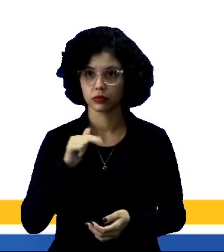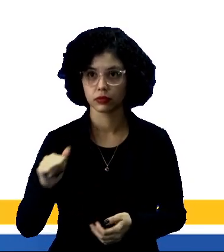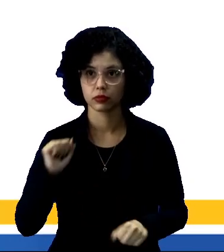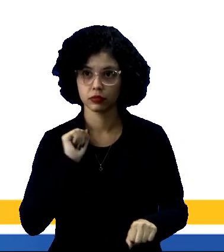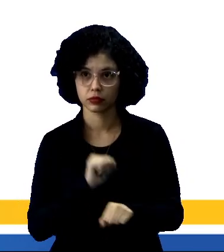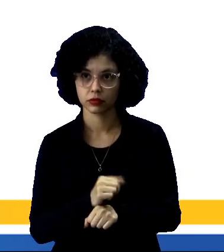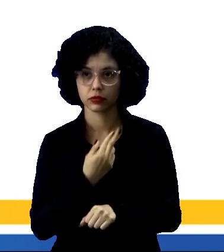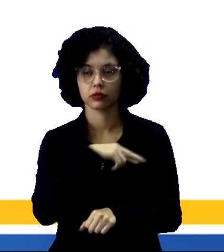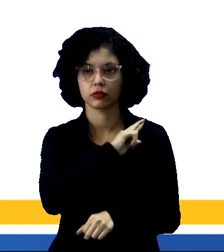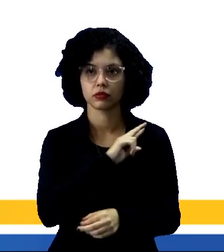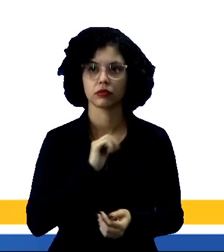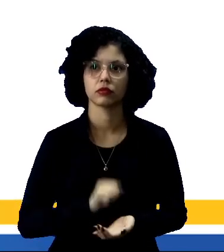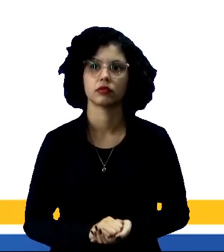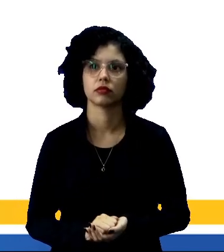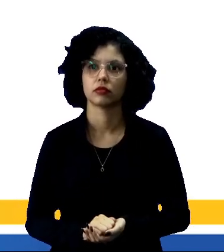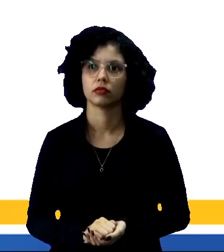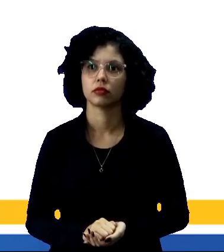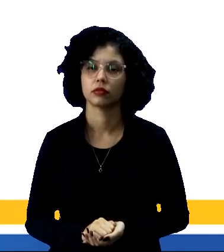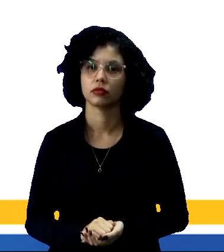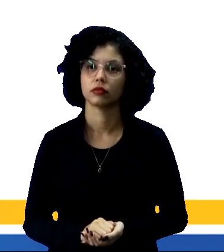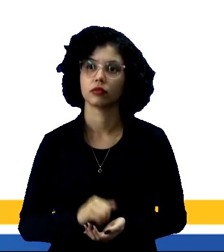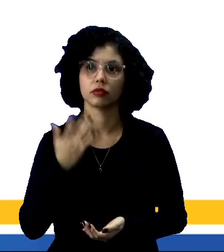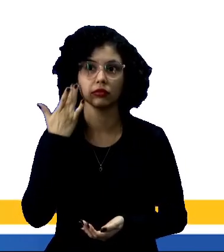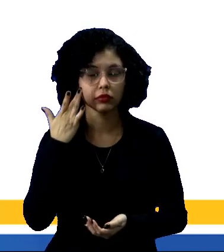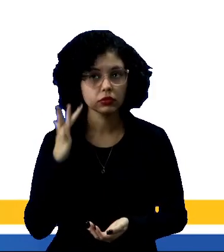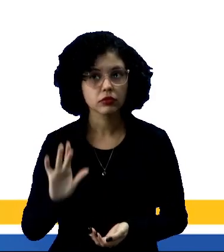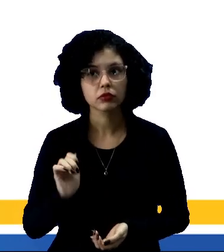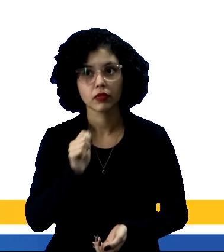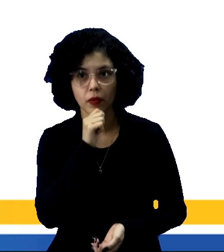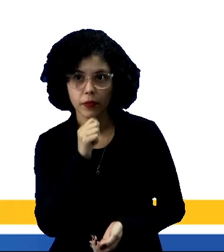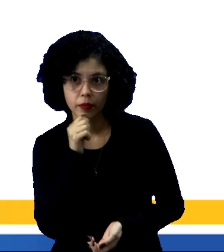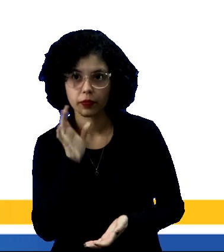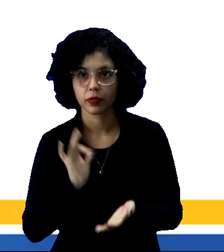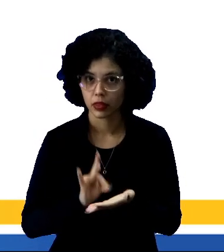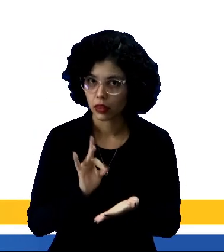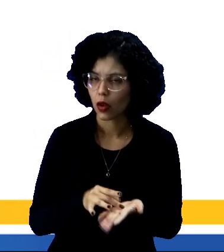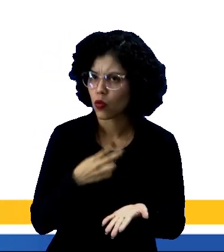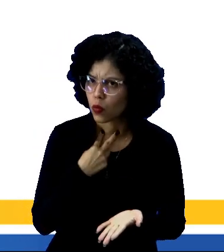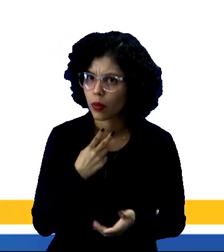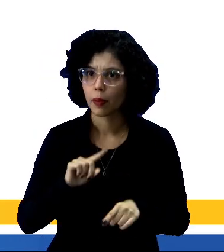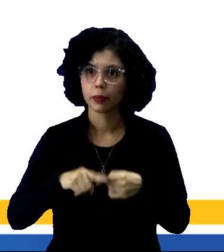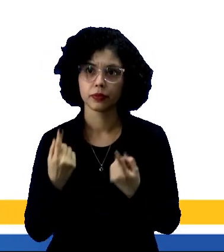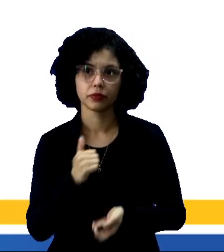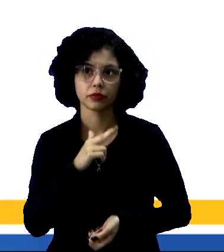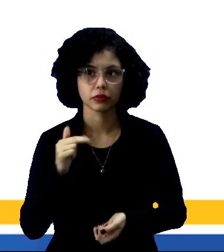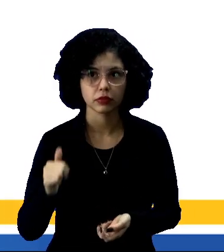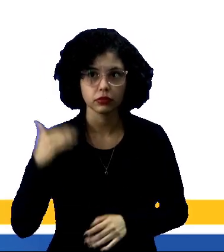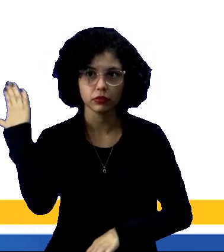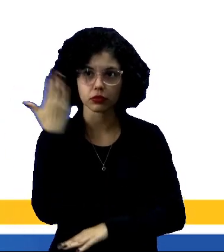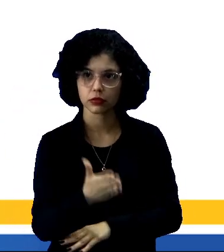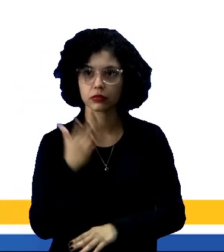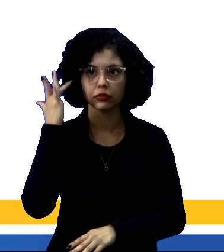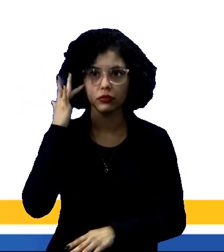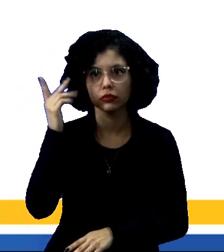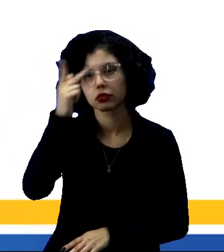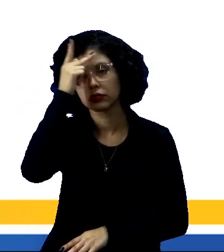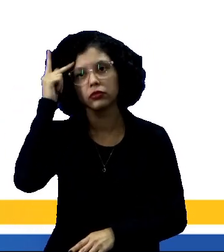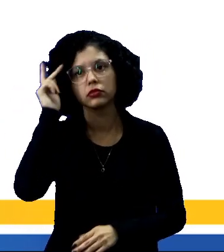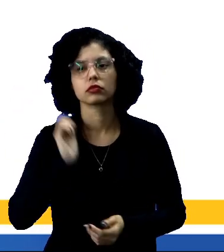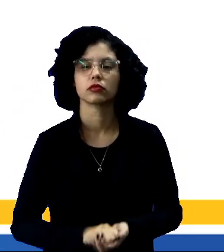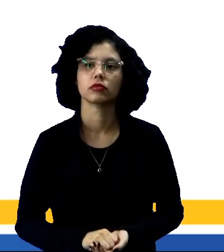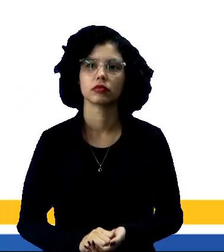admita a responsabilidade. Opa, a não ser que você realmente tenha culpa. Mas nunca diga diretamente que acha